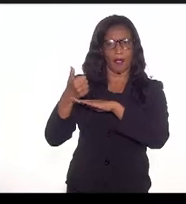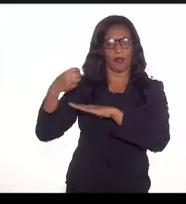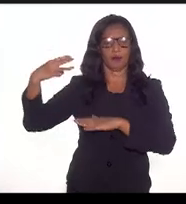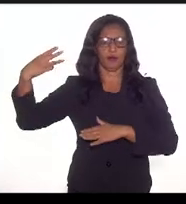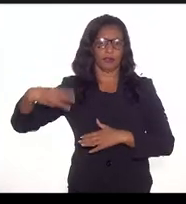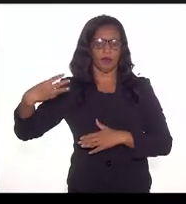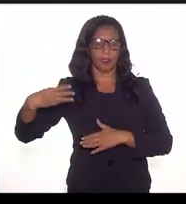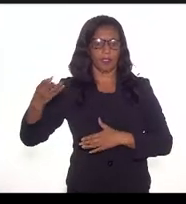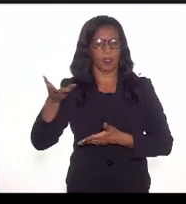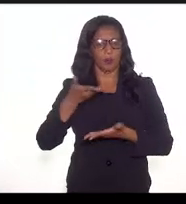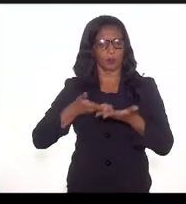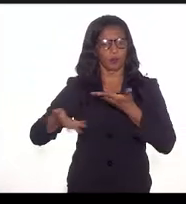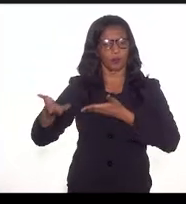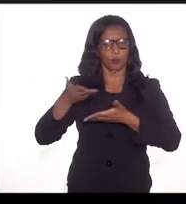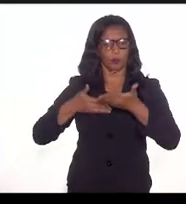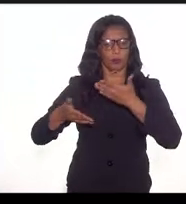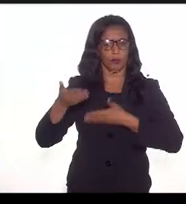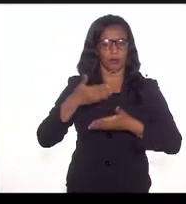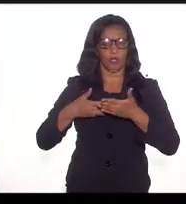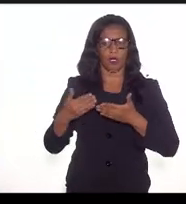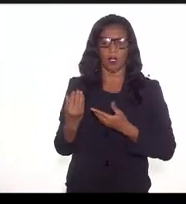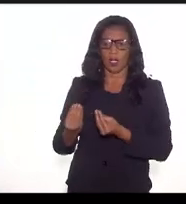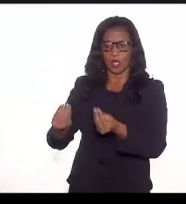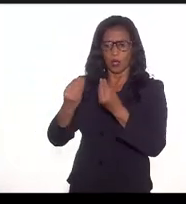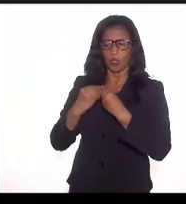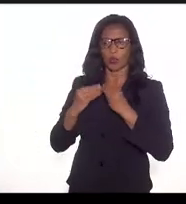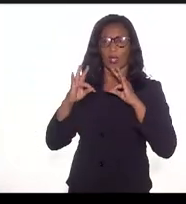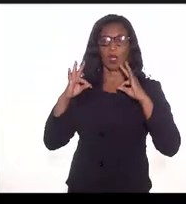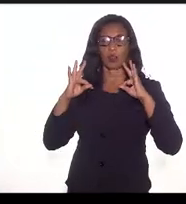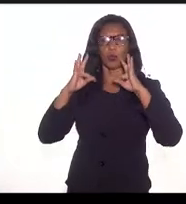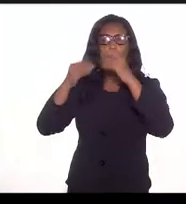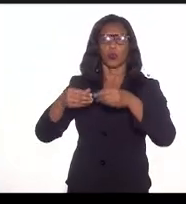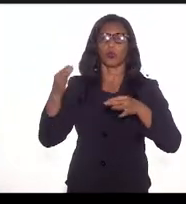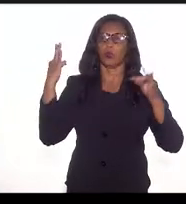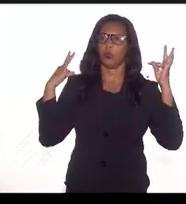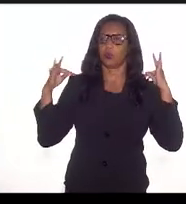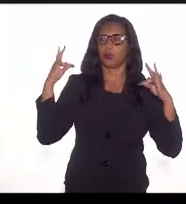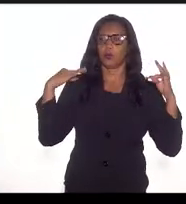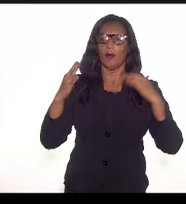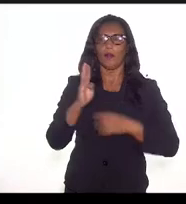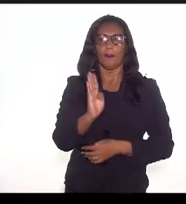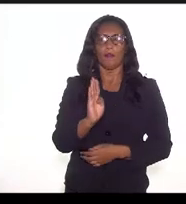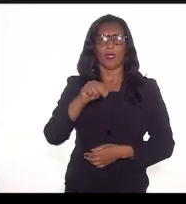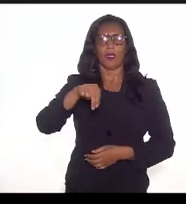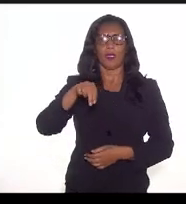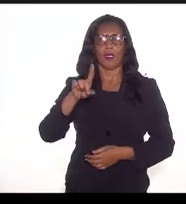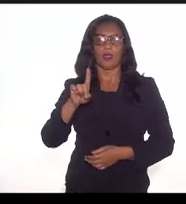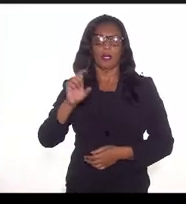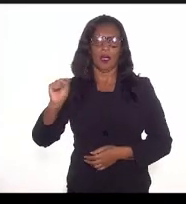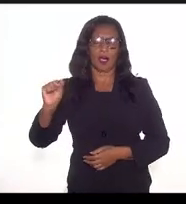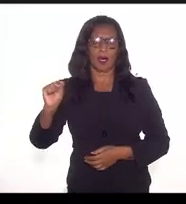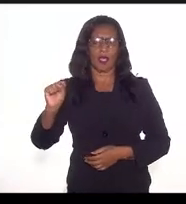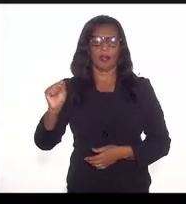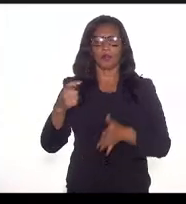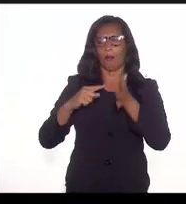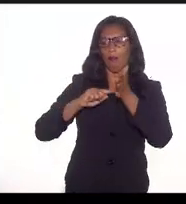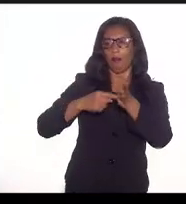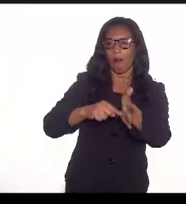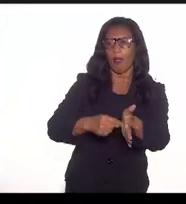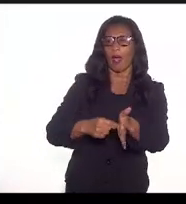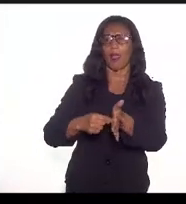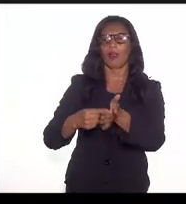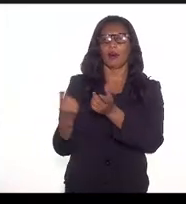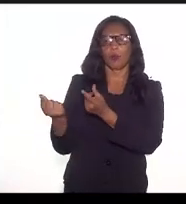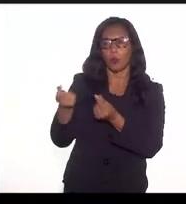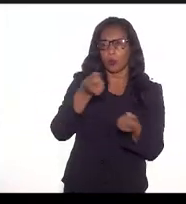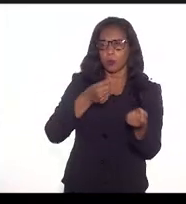para inovação, com Getur para toda a cadeia do turismo, BNDES para investimentos em máquinas, equipamentos, capital de